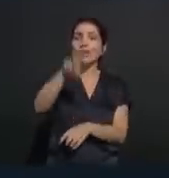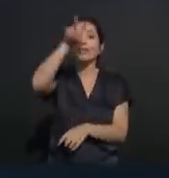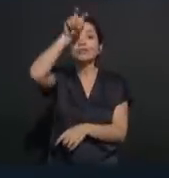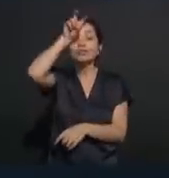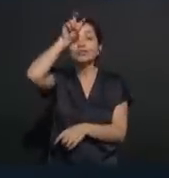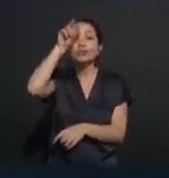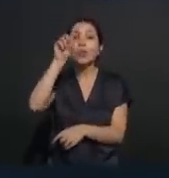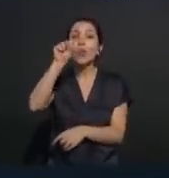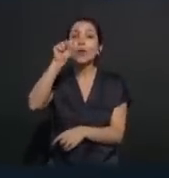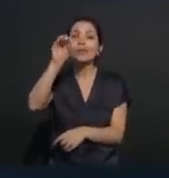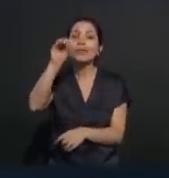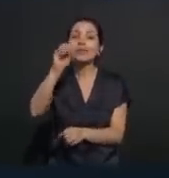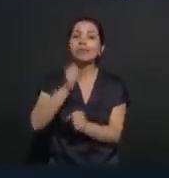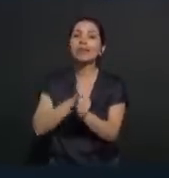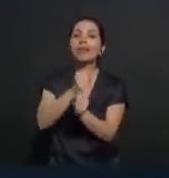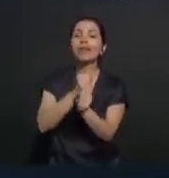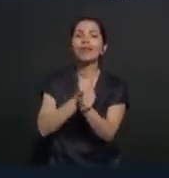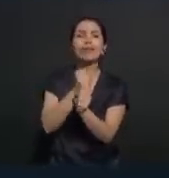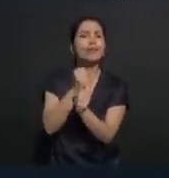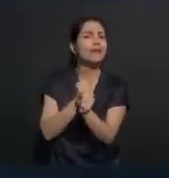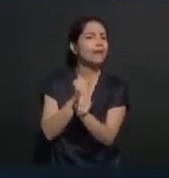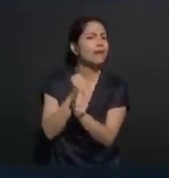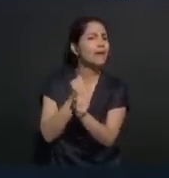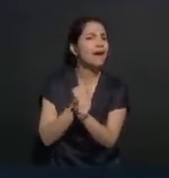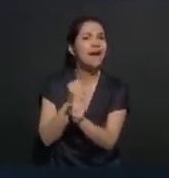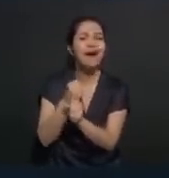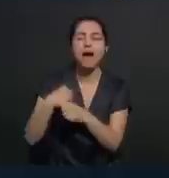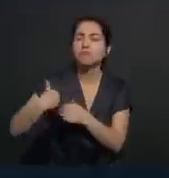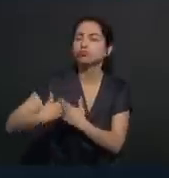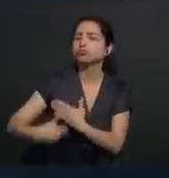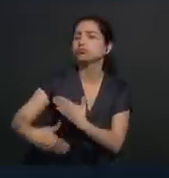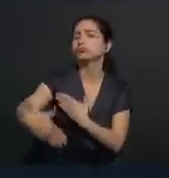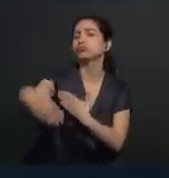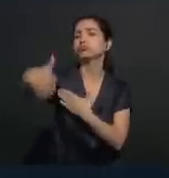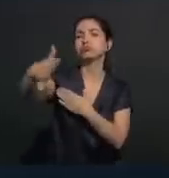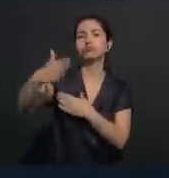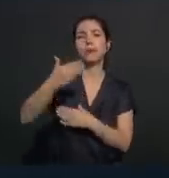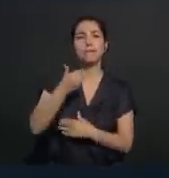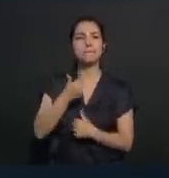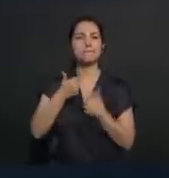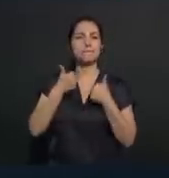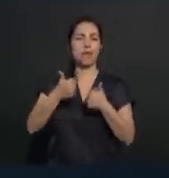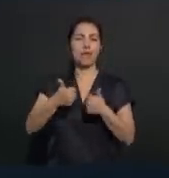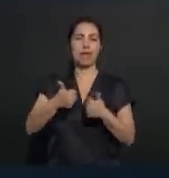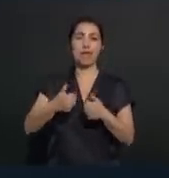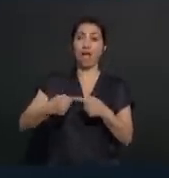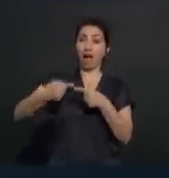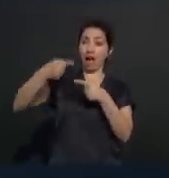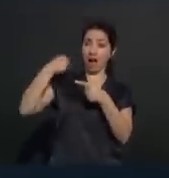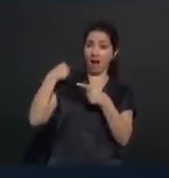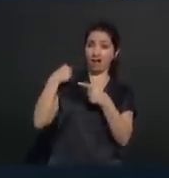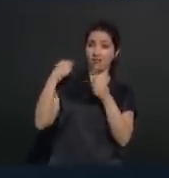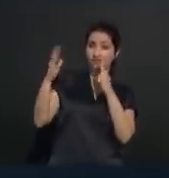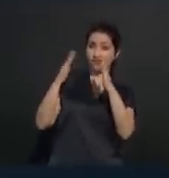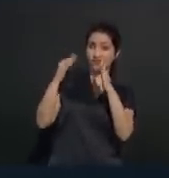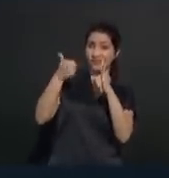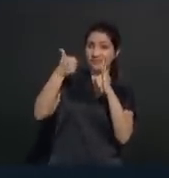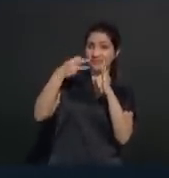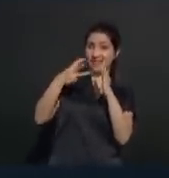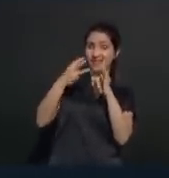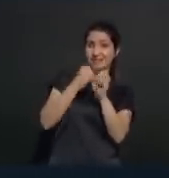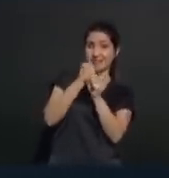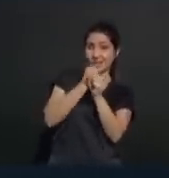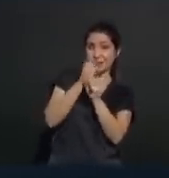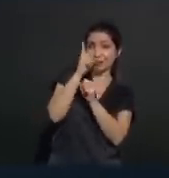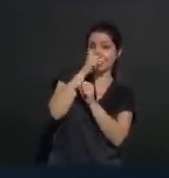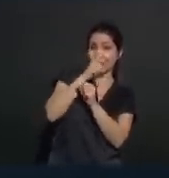de reinado por causa de 13 anos de fidelidade. Quem acha que essa conta é boa?